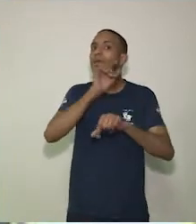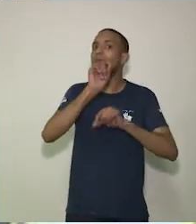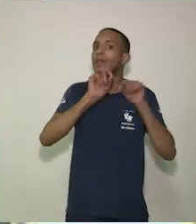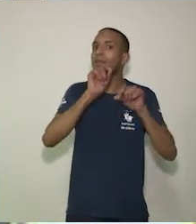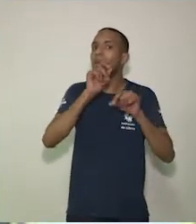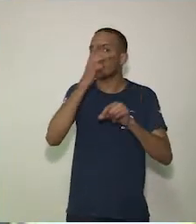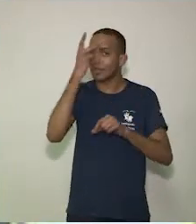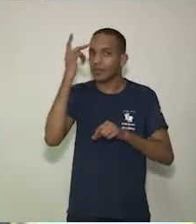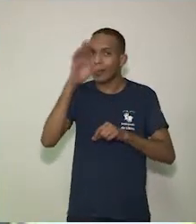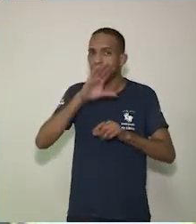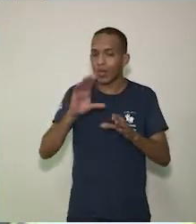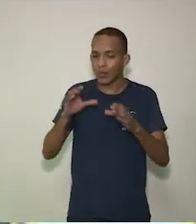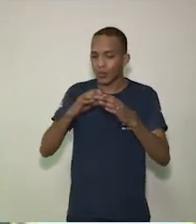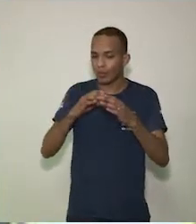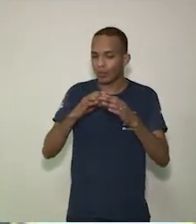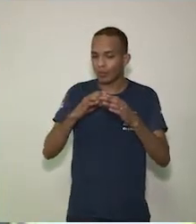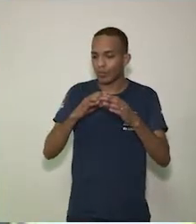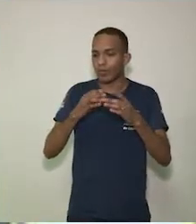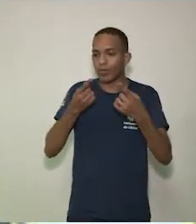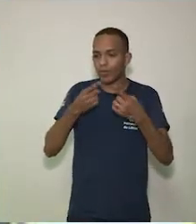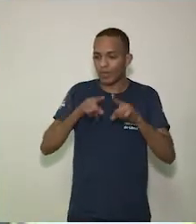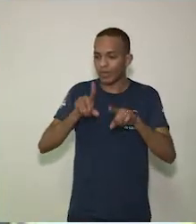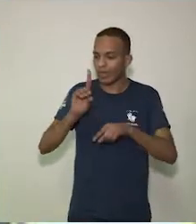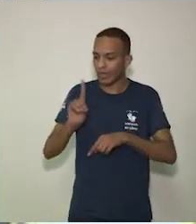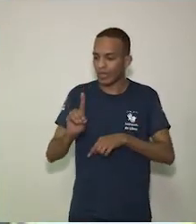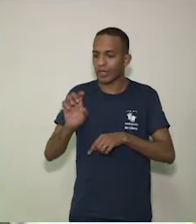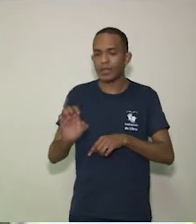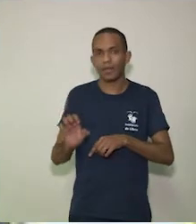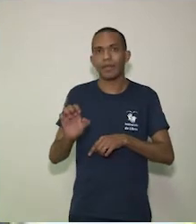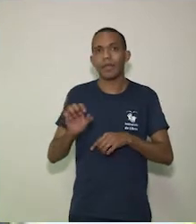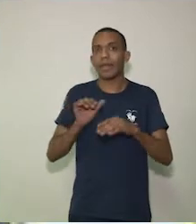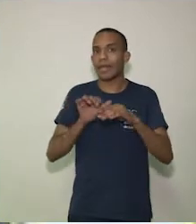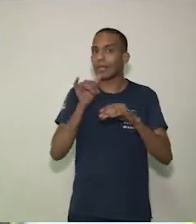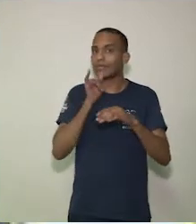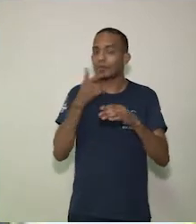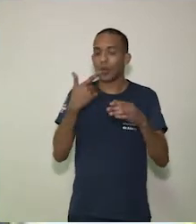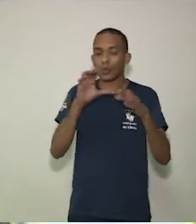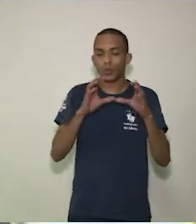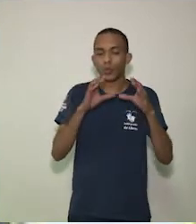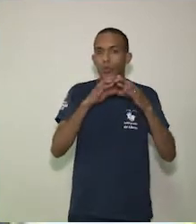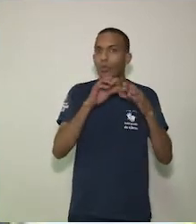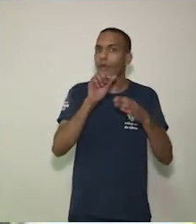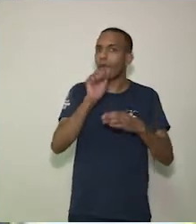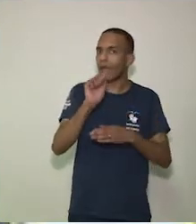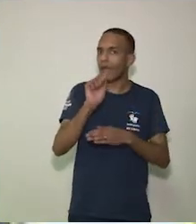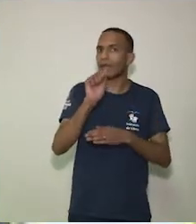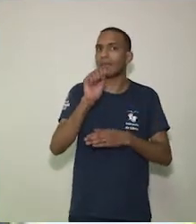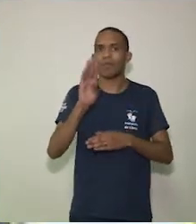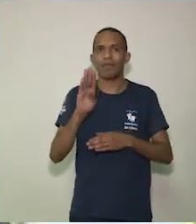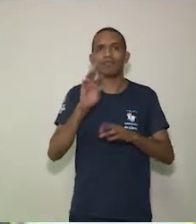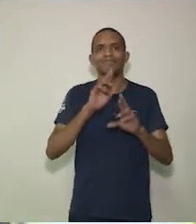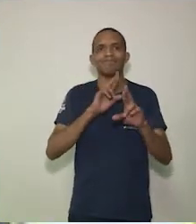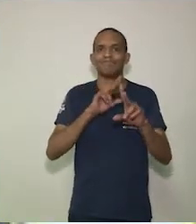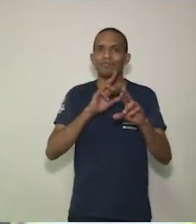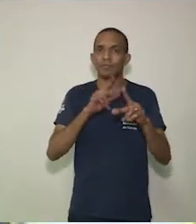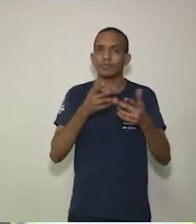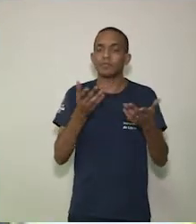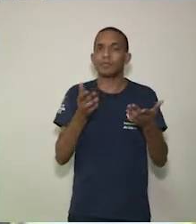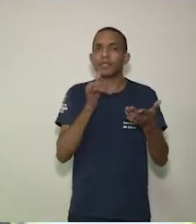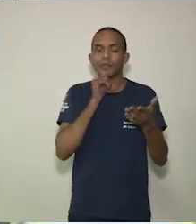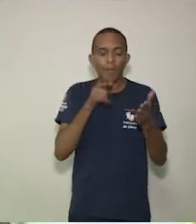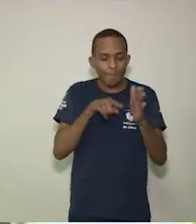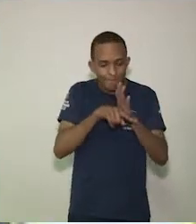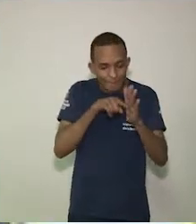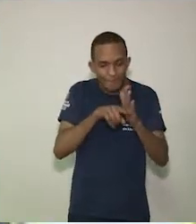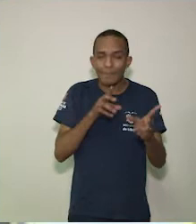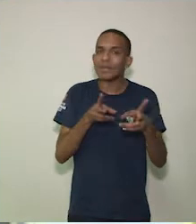classe D e E do que em relação à classe A e B, e mais uma vez constatou aqui nessa pesquisa